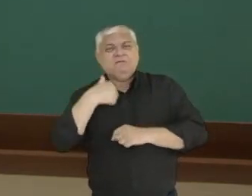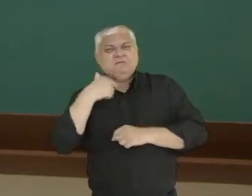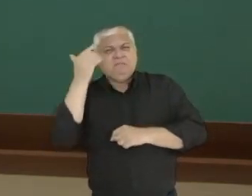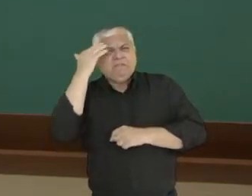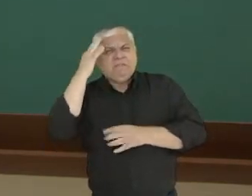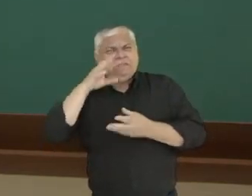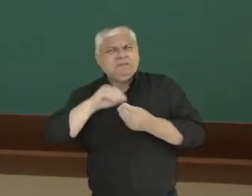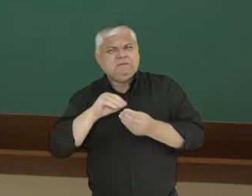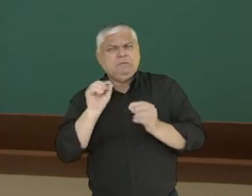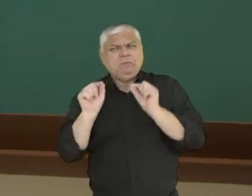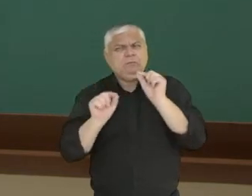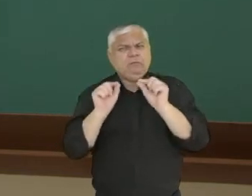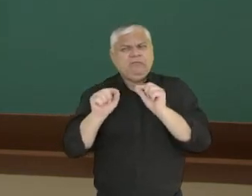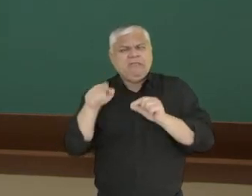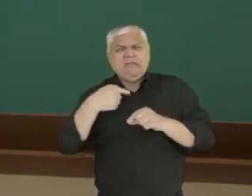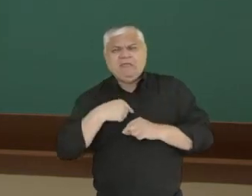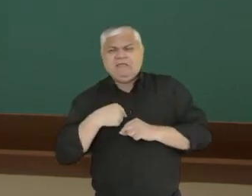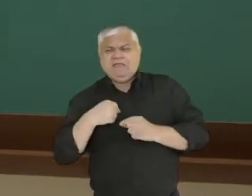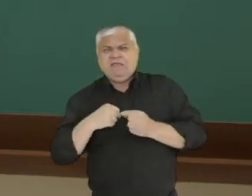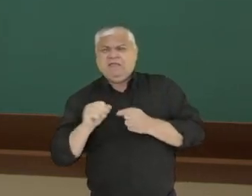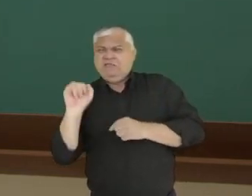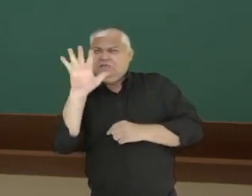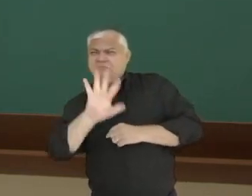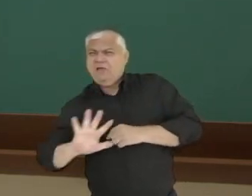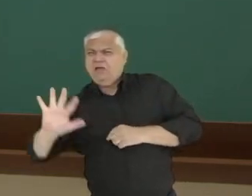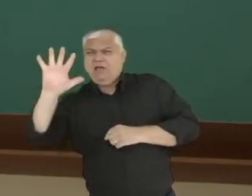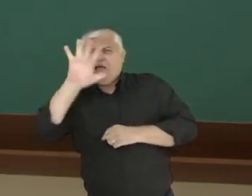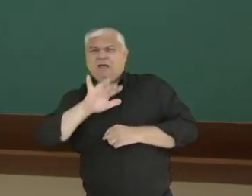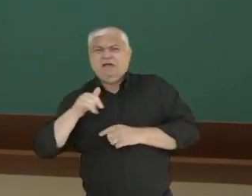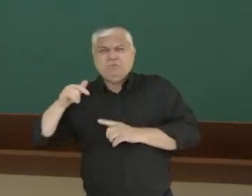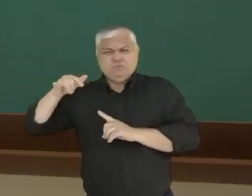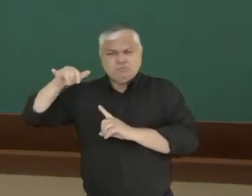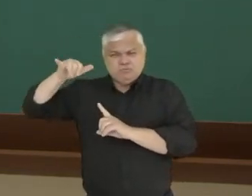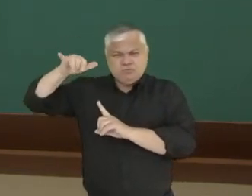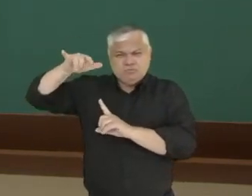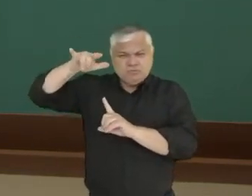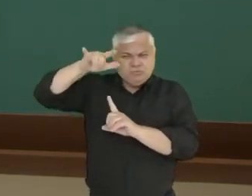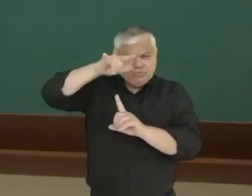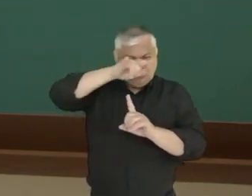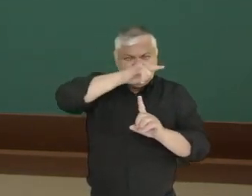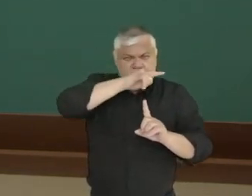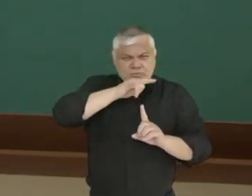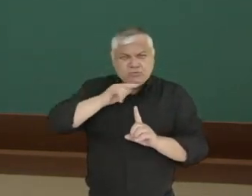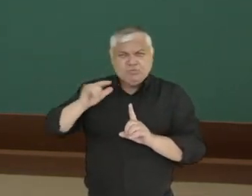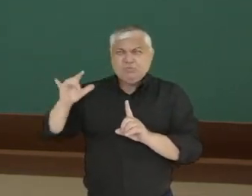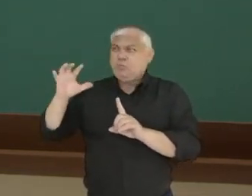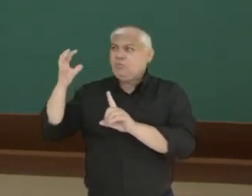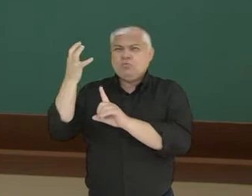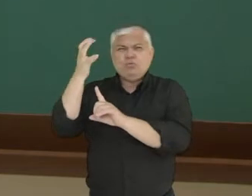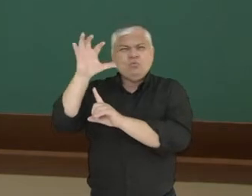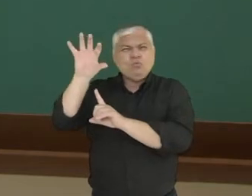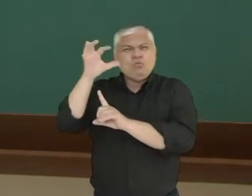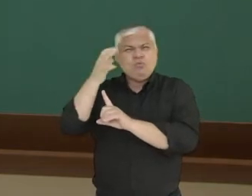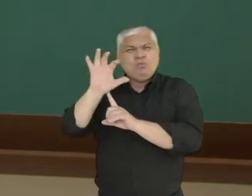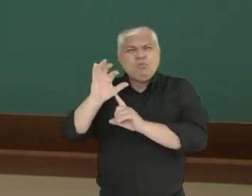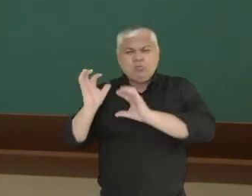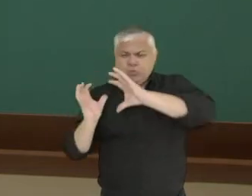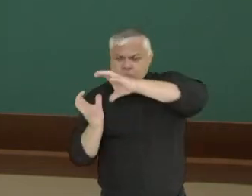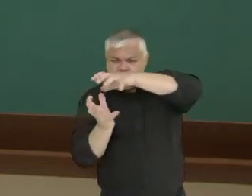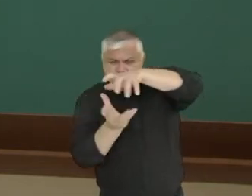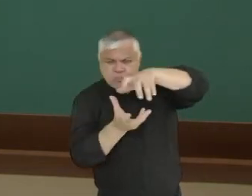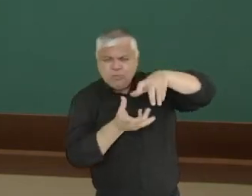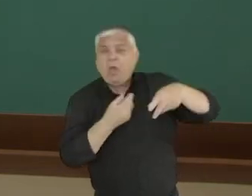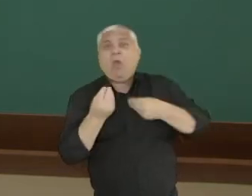a interpretação das imagens aéreas, das imagens realizadas por meio de satélites e de diferentes equipamentos e de que